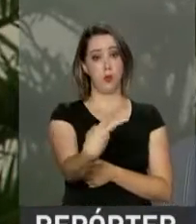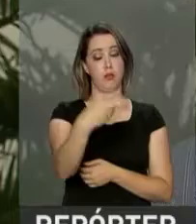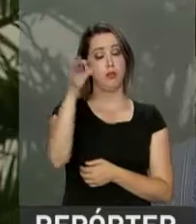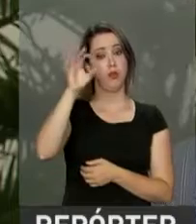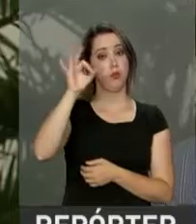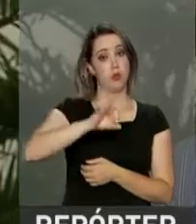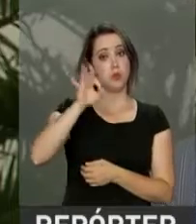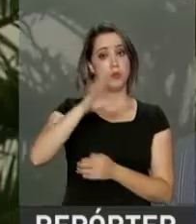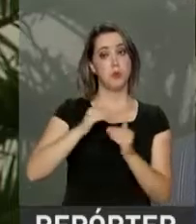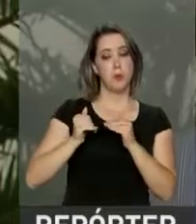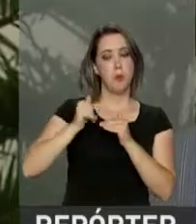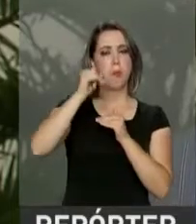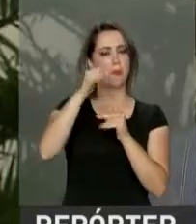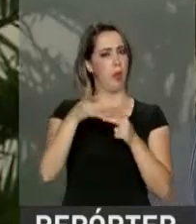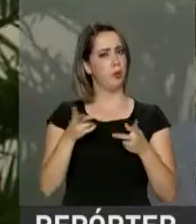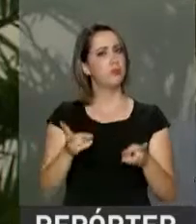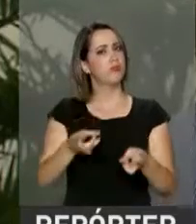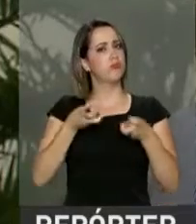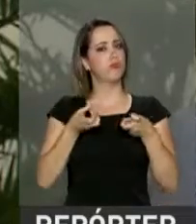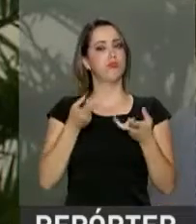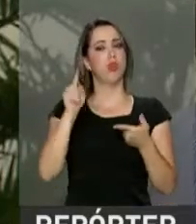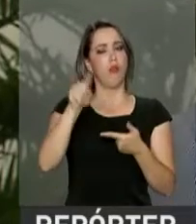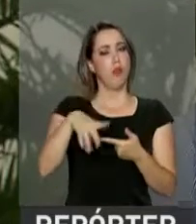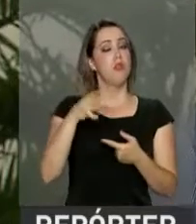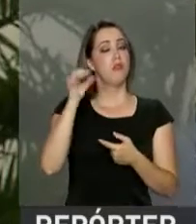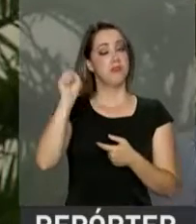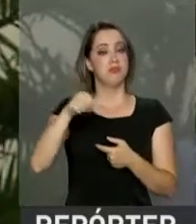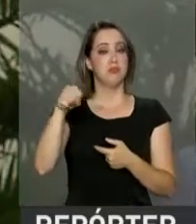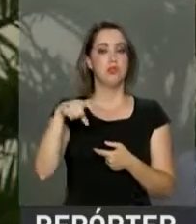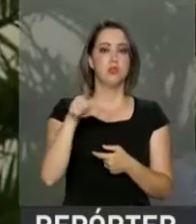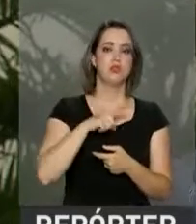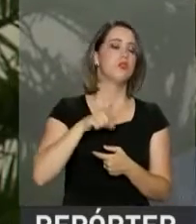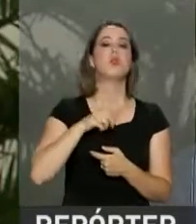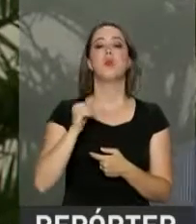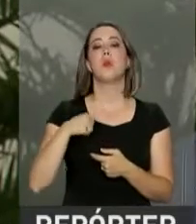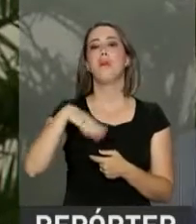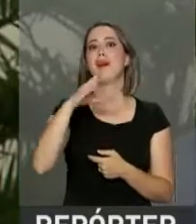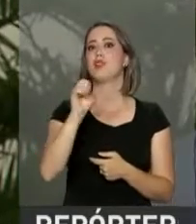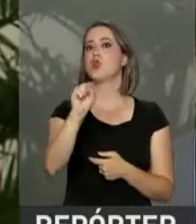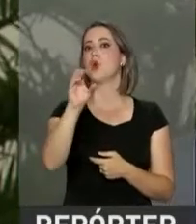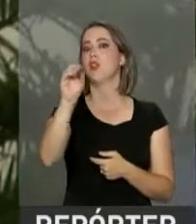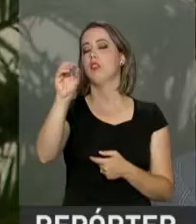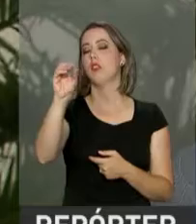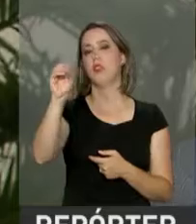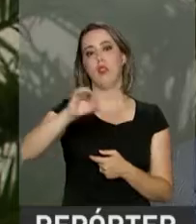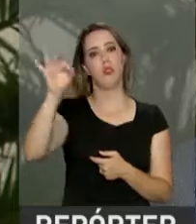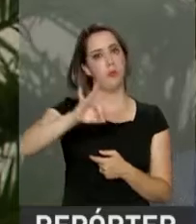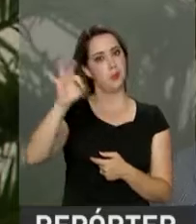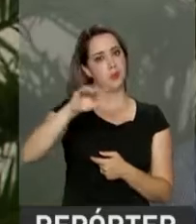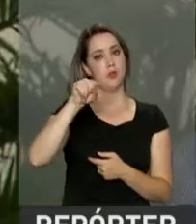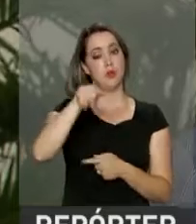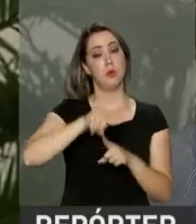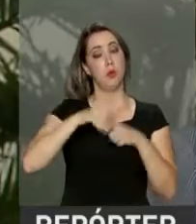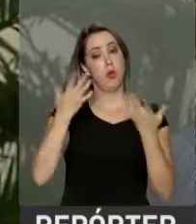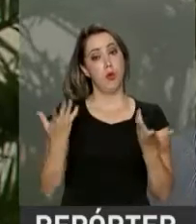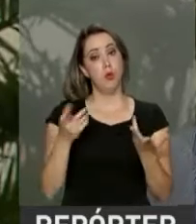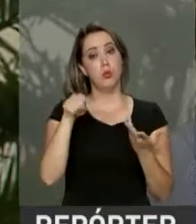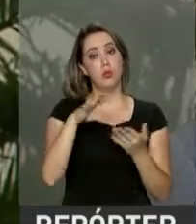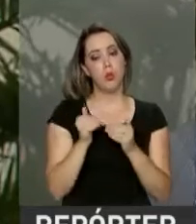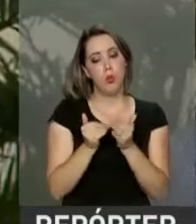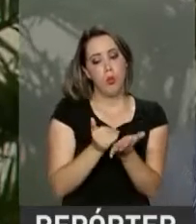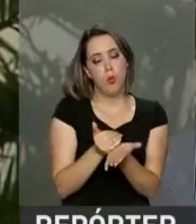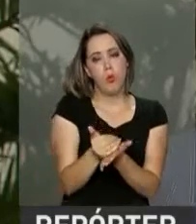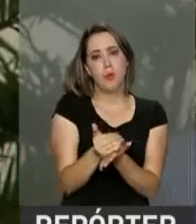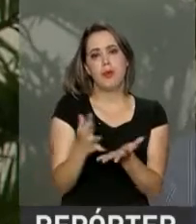acima da expectativa e evidentemente existem casos em que o aumento foi de 80% essa ampliação começa com